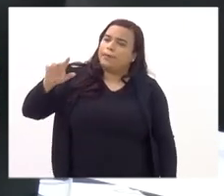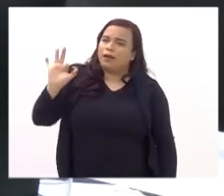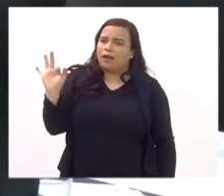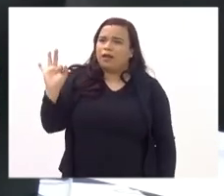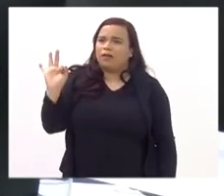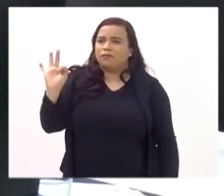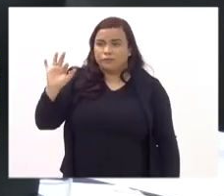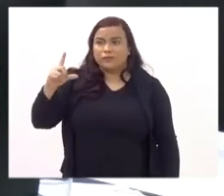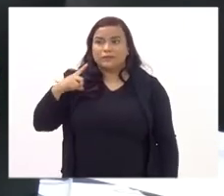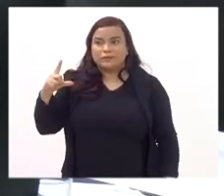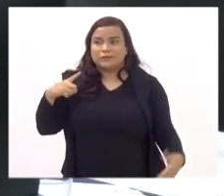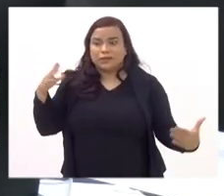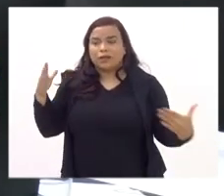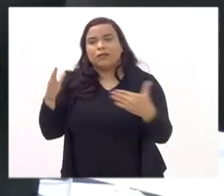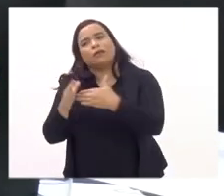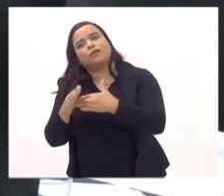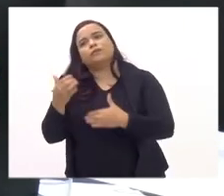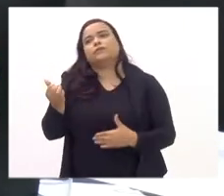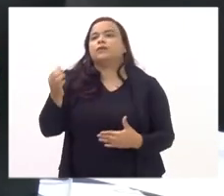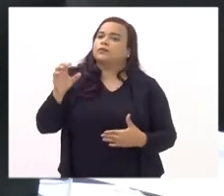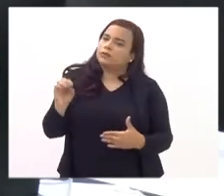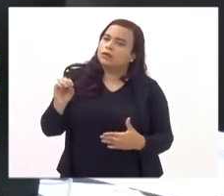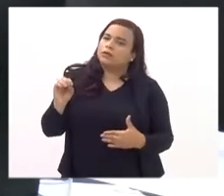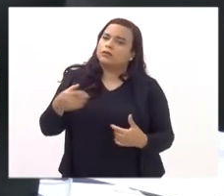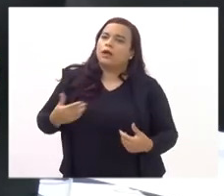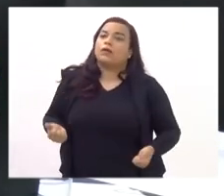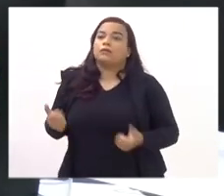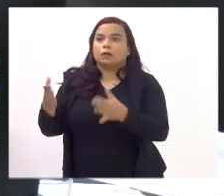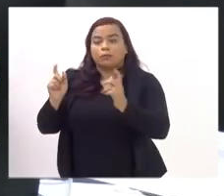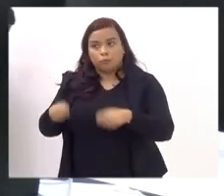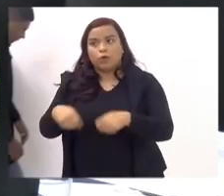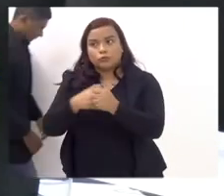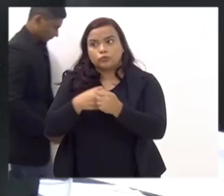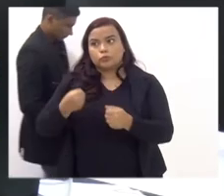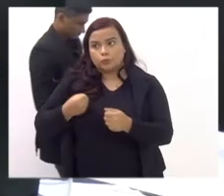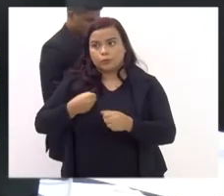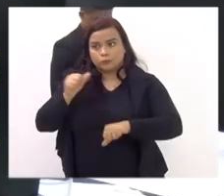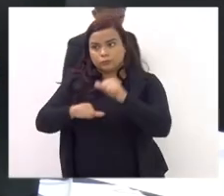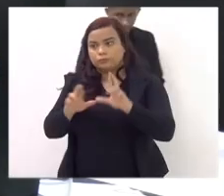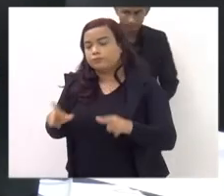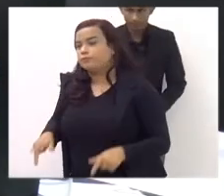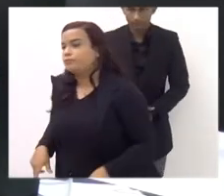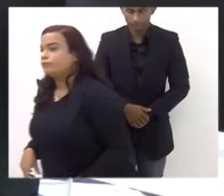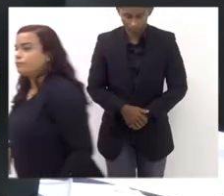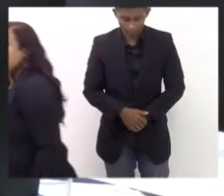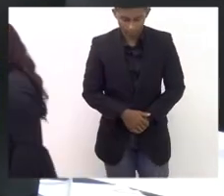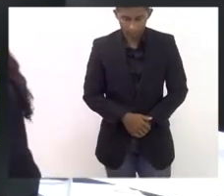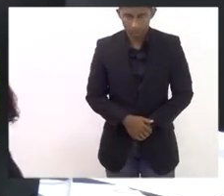60 passes, isso tem que ser revisto. Ou passa a oferecer o RioCard pela matrícula, o que a legislação atual já